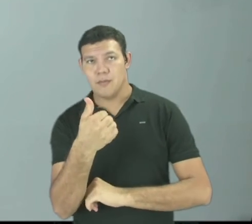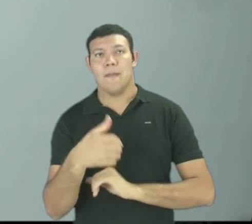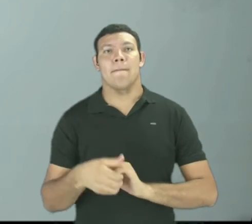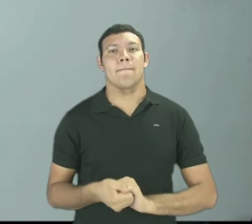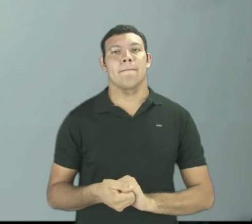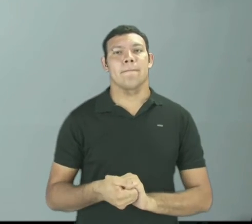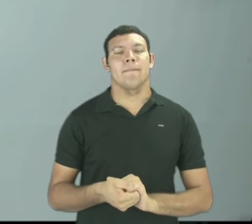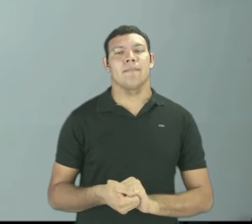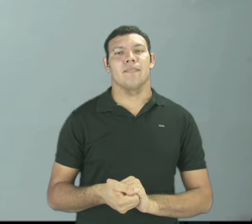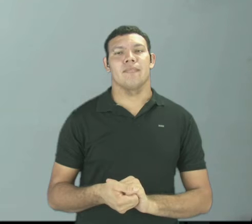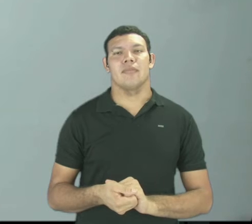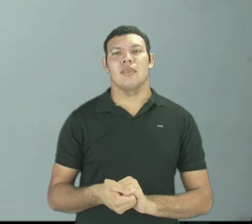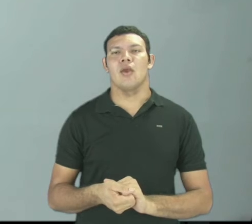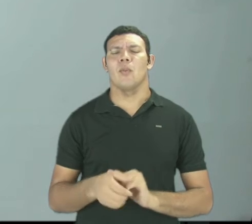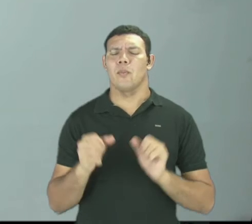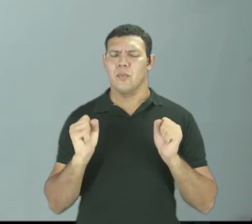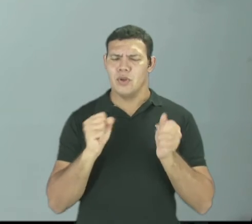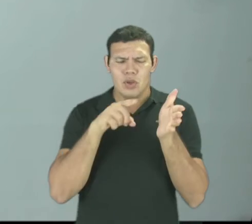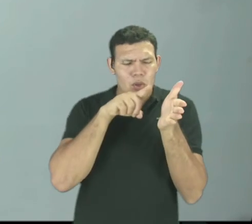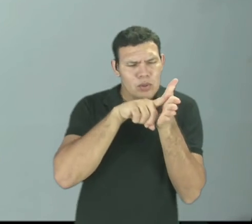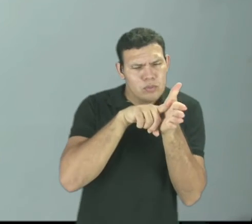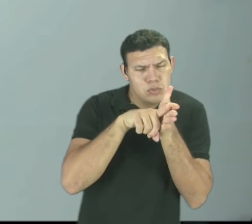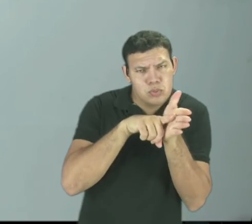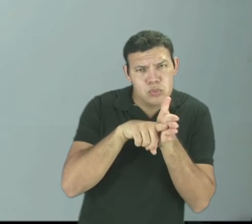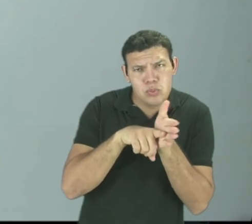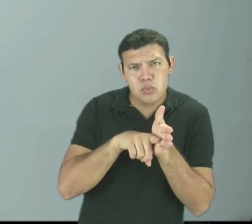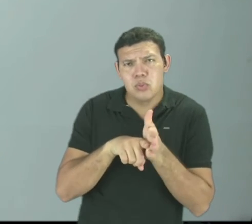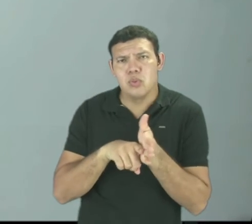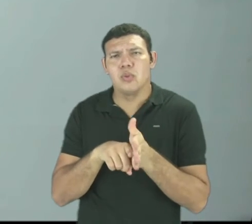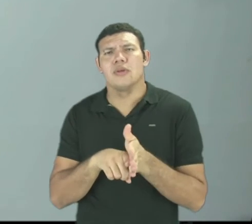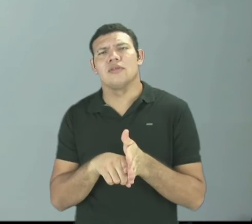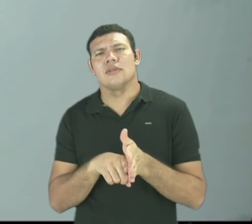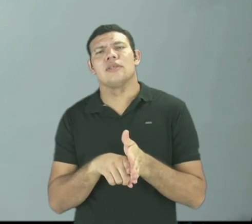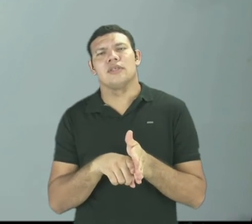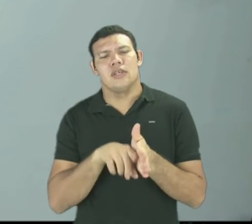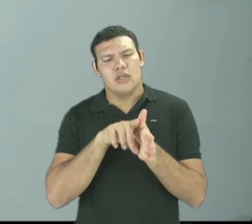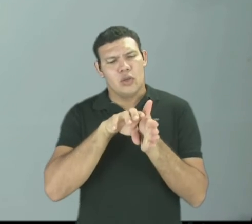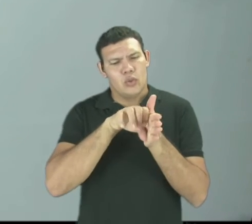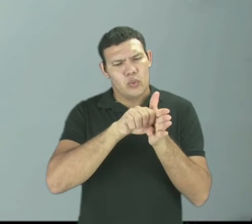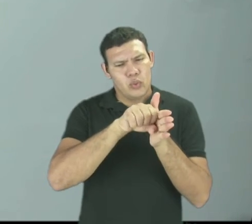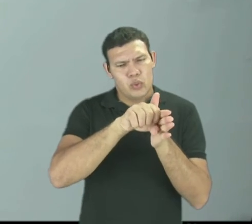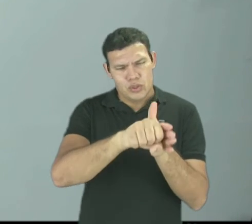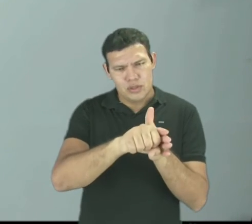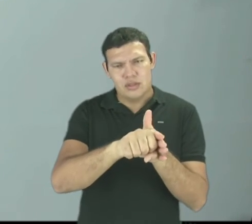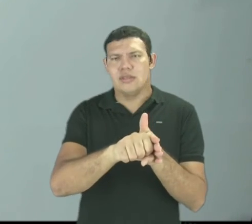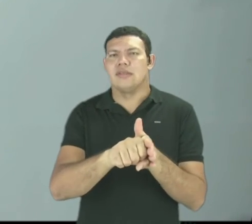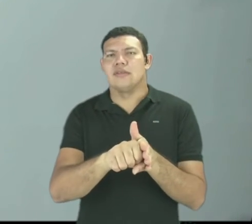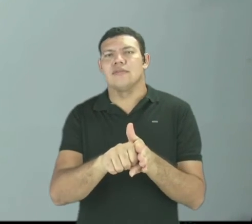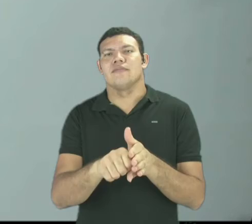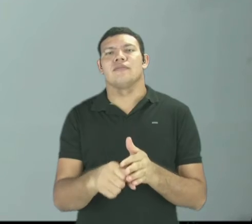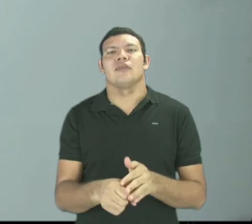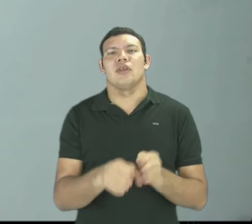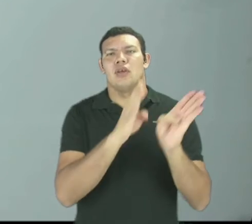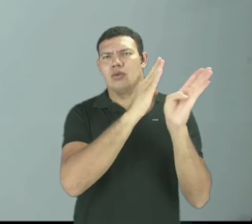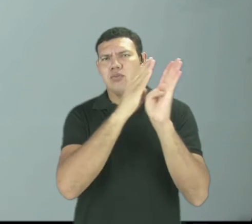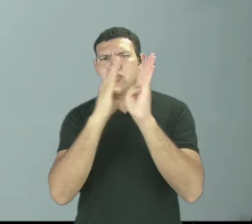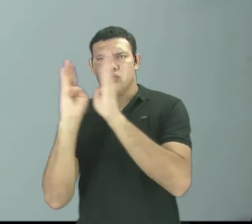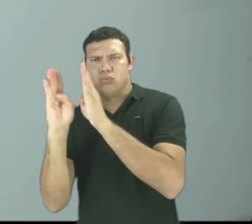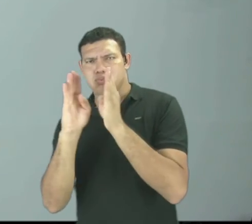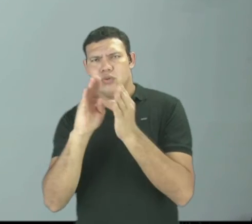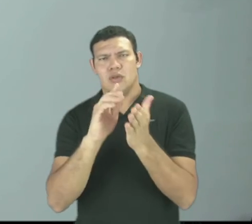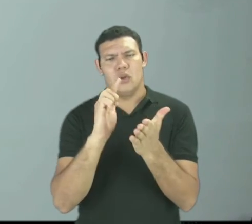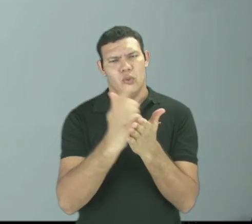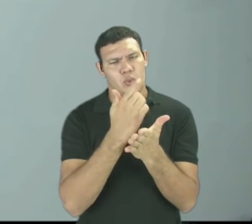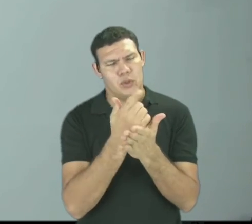Aí vale consulta. Vocês podem pesquisar numa gramática ou na internet os tipos de advérbio